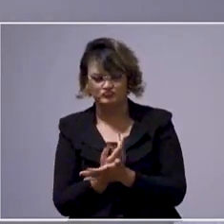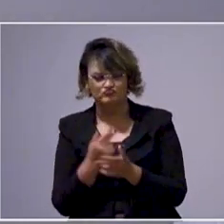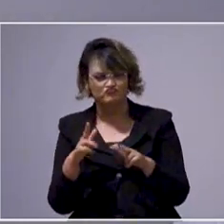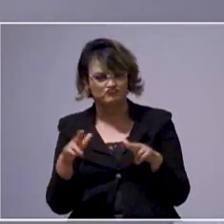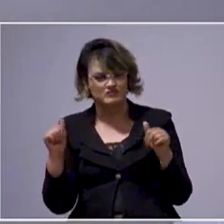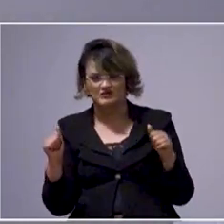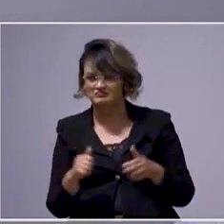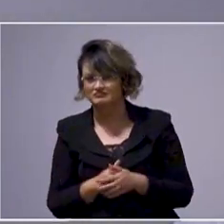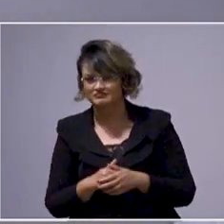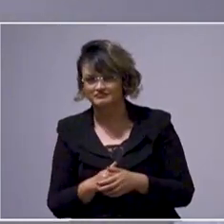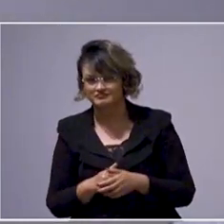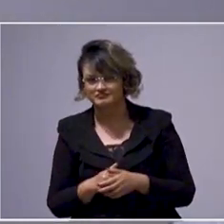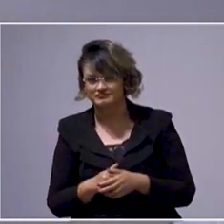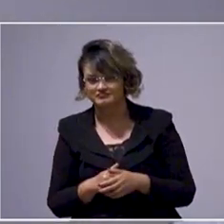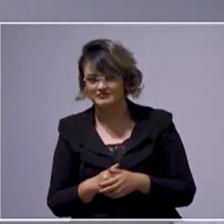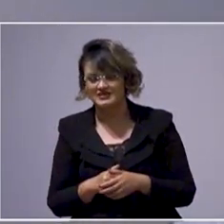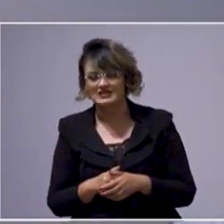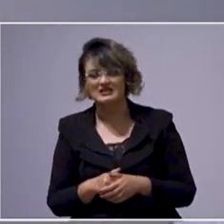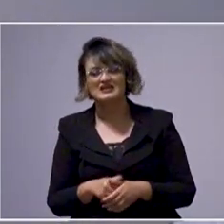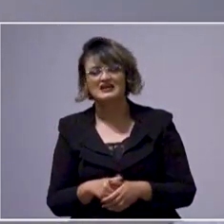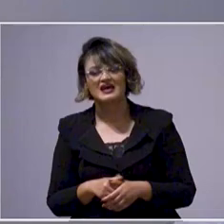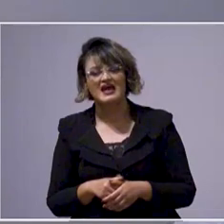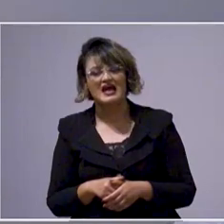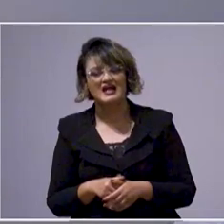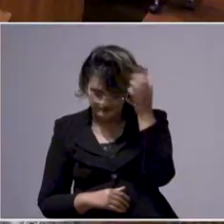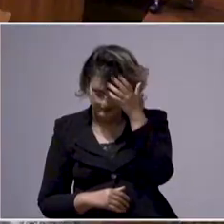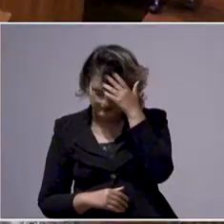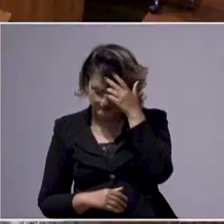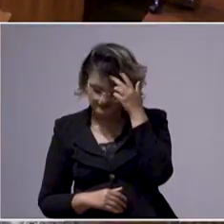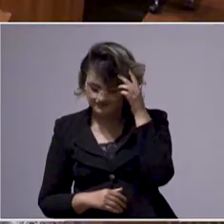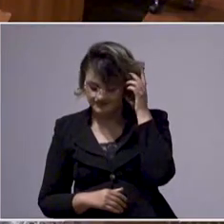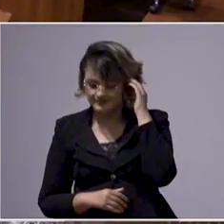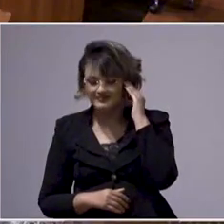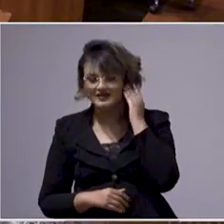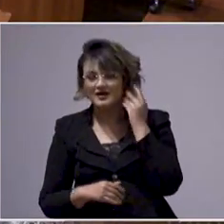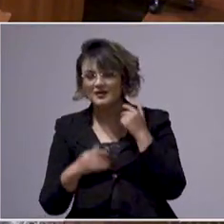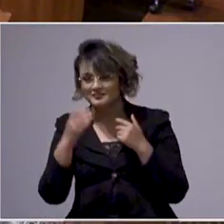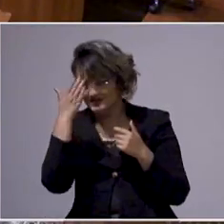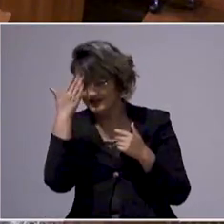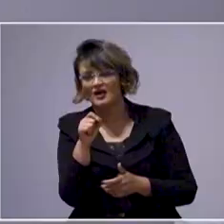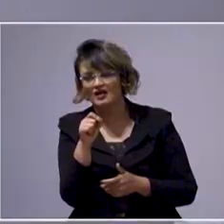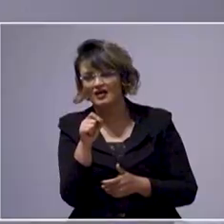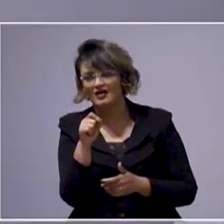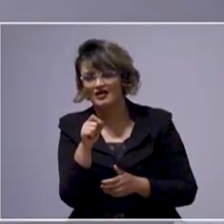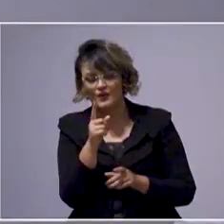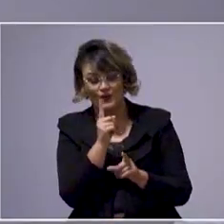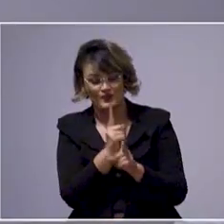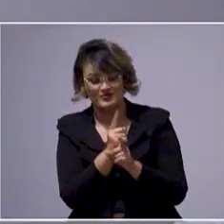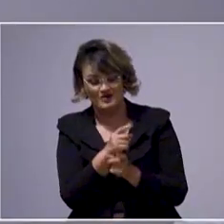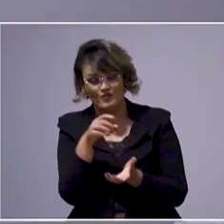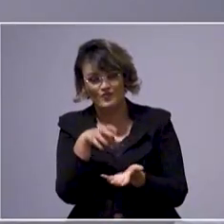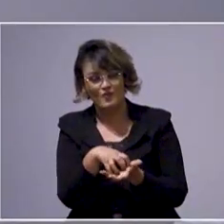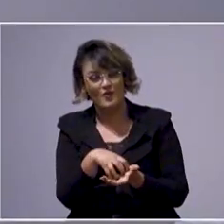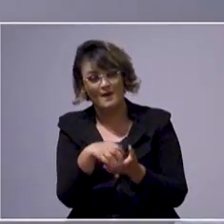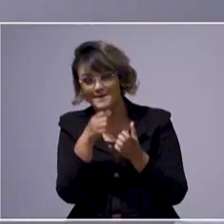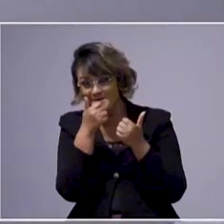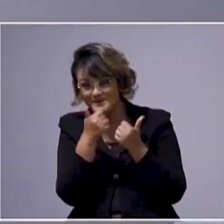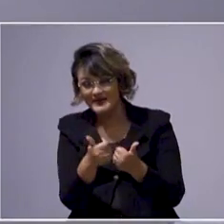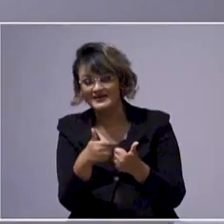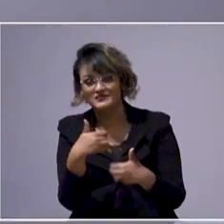dos servidores. É difícil encontrar um órgão que funciona tão